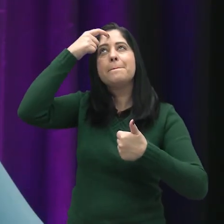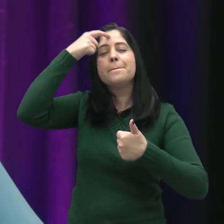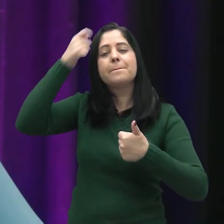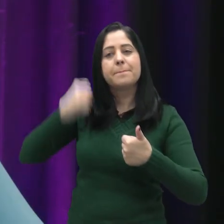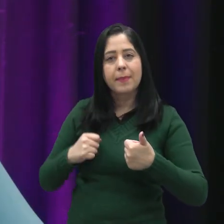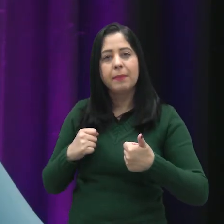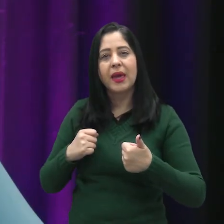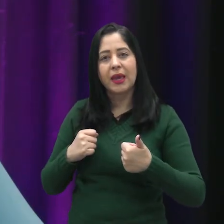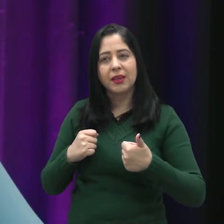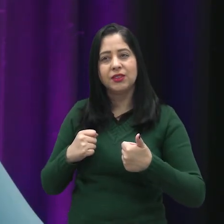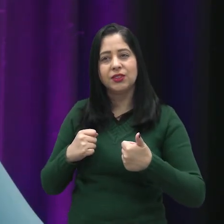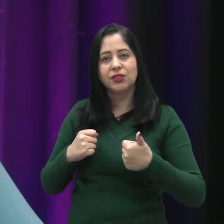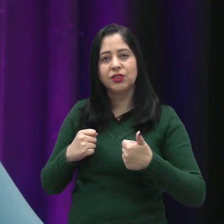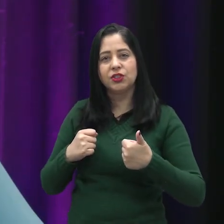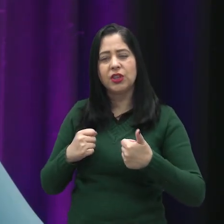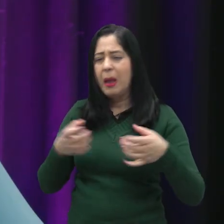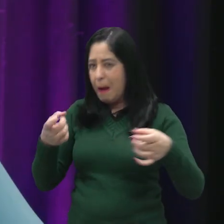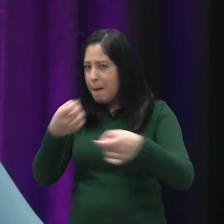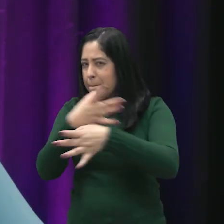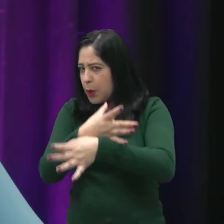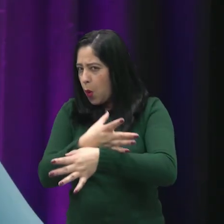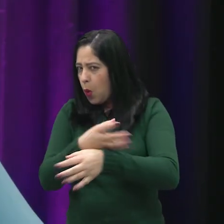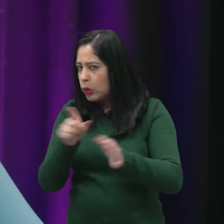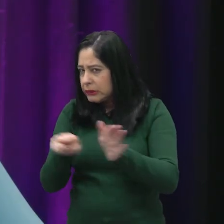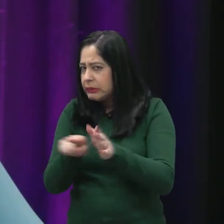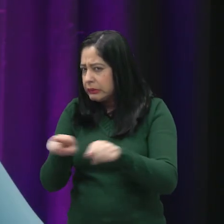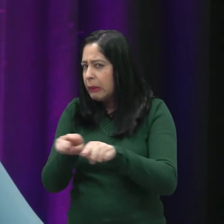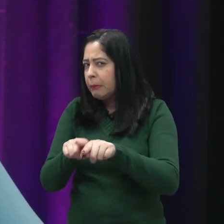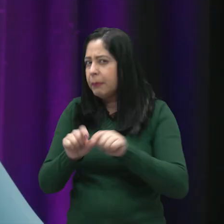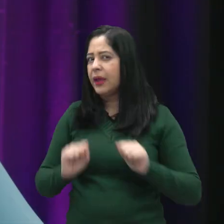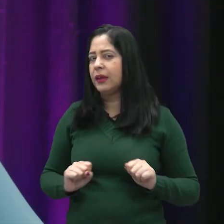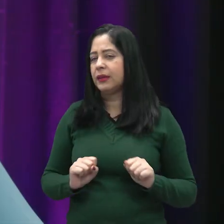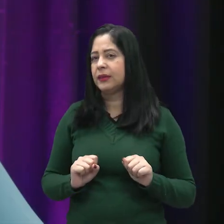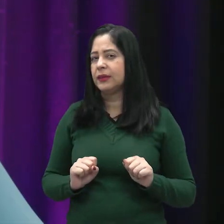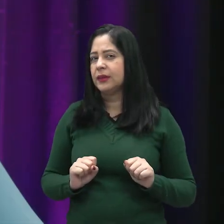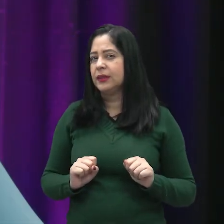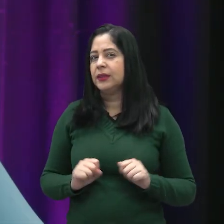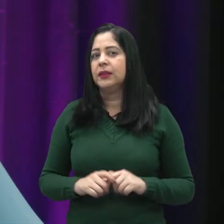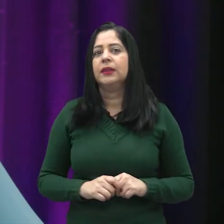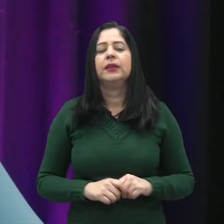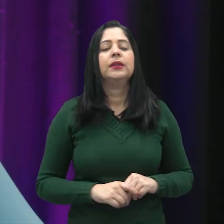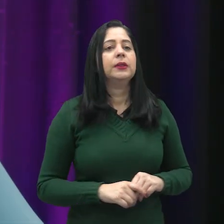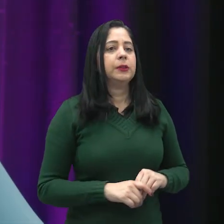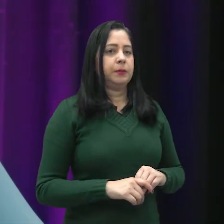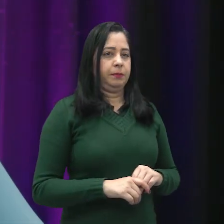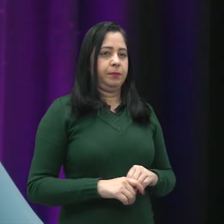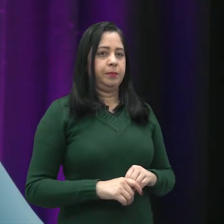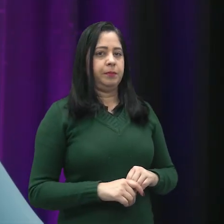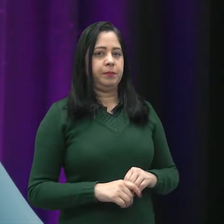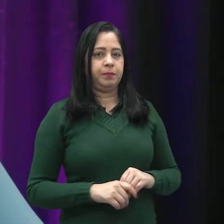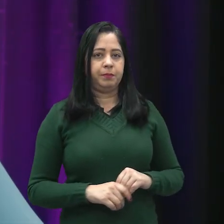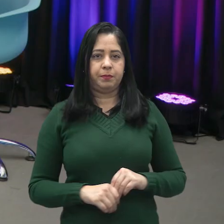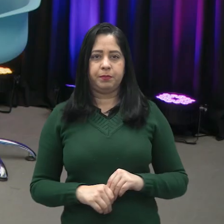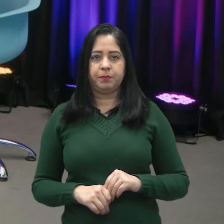se ele não tiver bem instruído, bem preparado, ele pode se sabotar? O que você acha que é importante nesse momento?